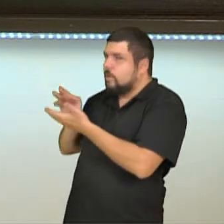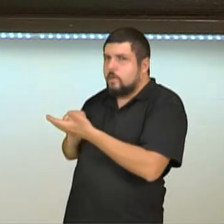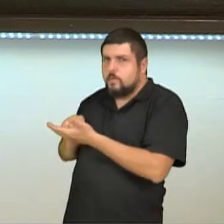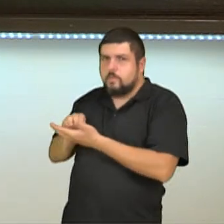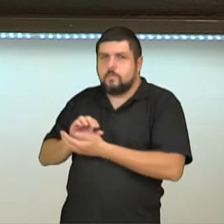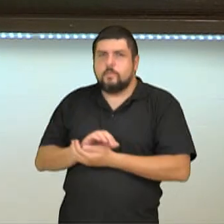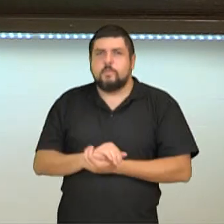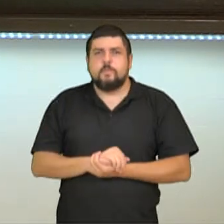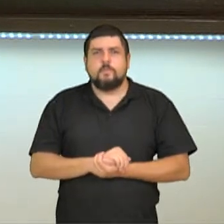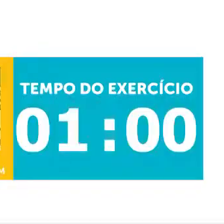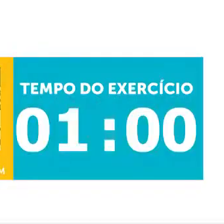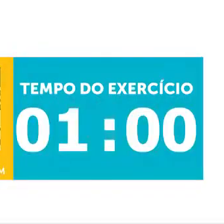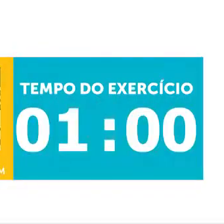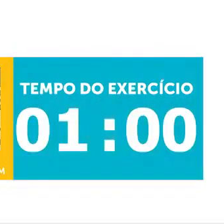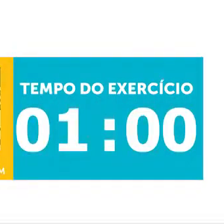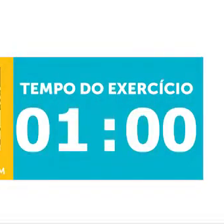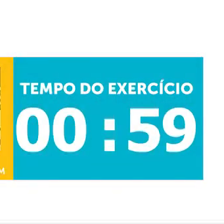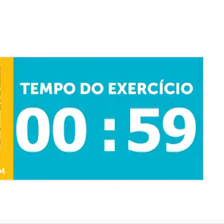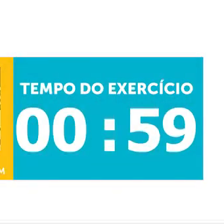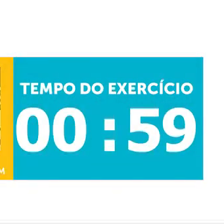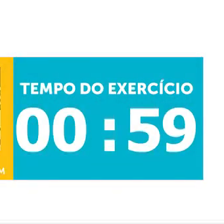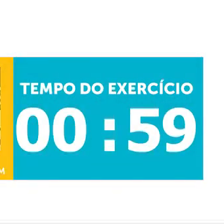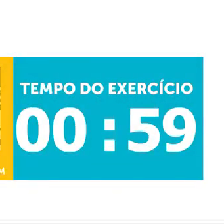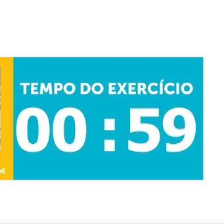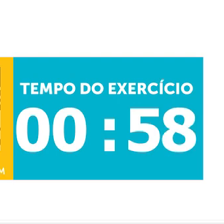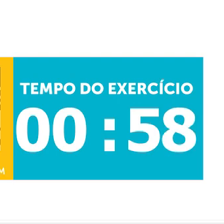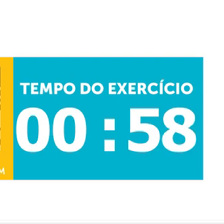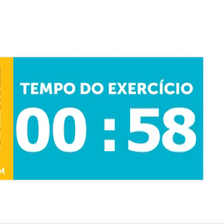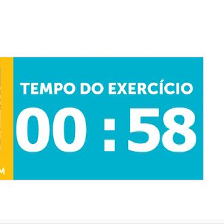volta para definir poliedro.